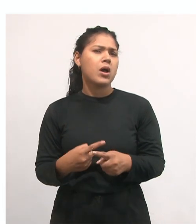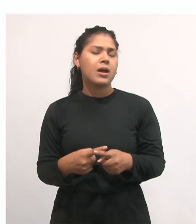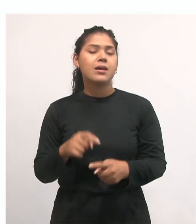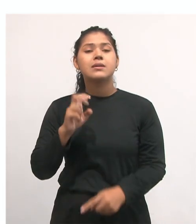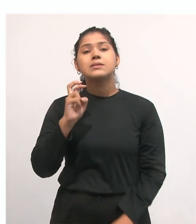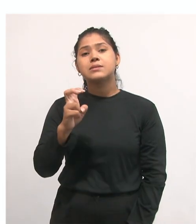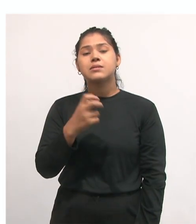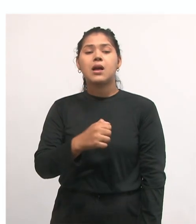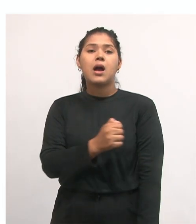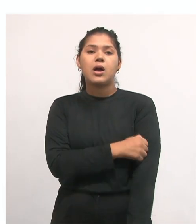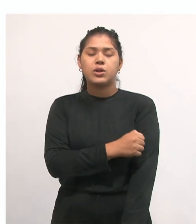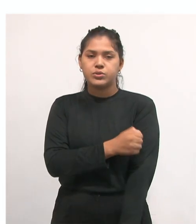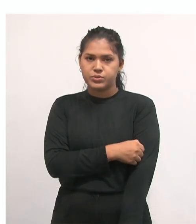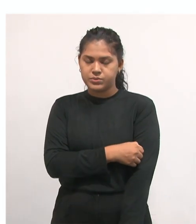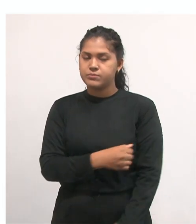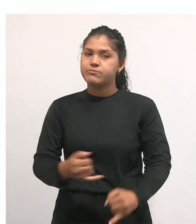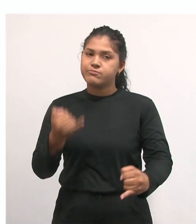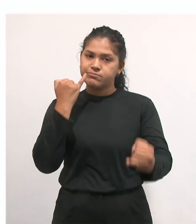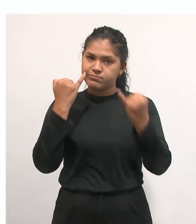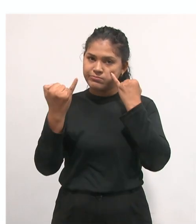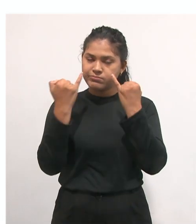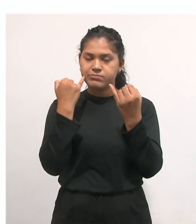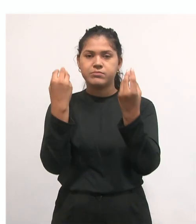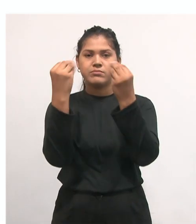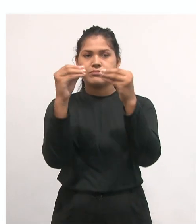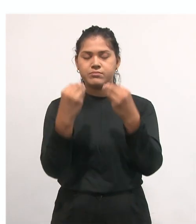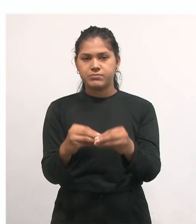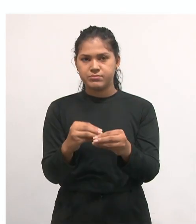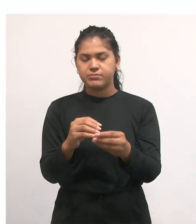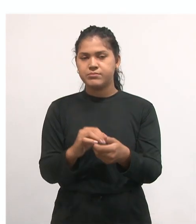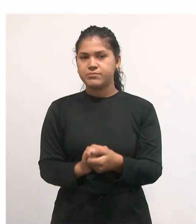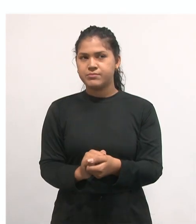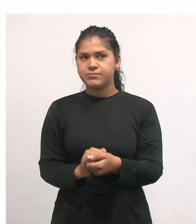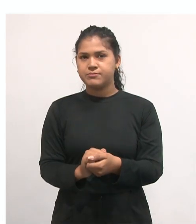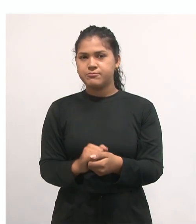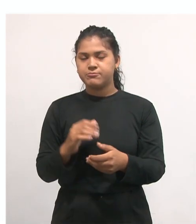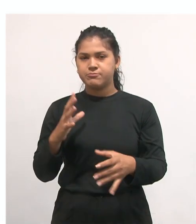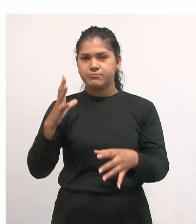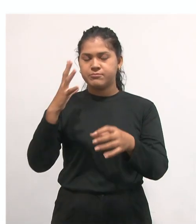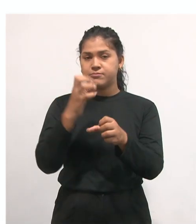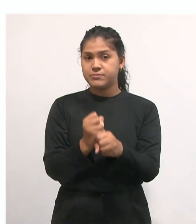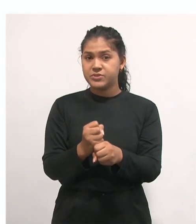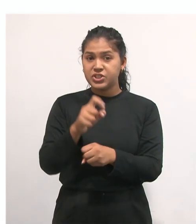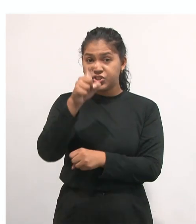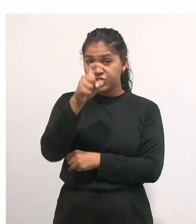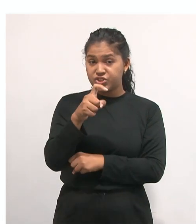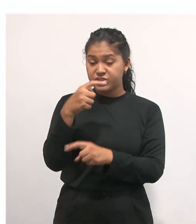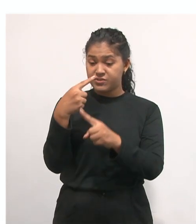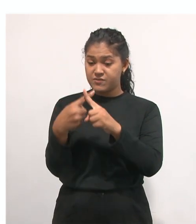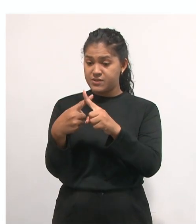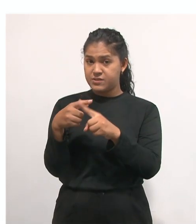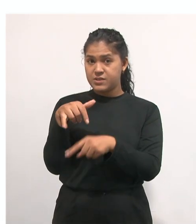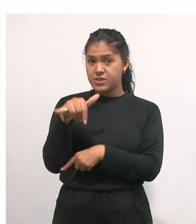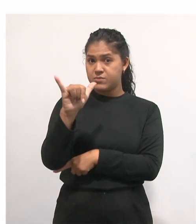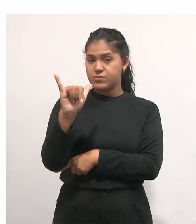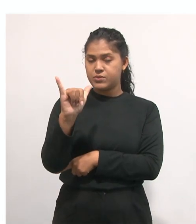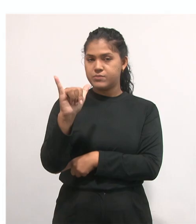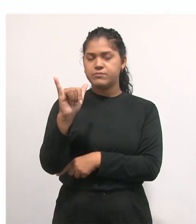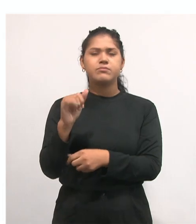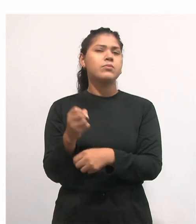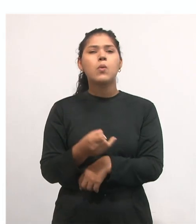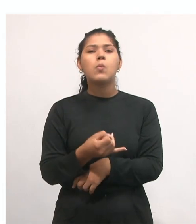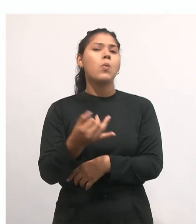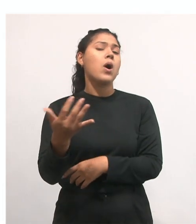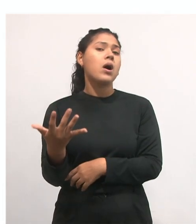são 5 informações, são 5 alunos coletados. Vejam só, somatório de x vezes y, olha aqui, somatório de x vezes y. Quanto